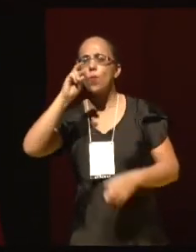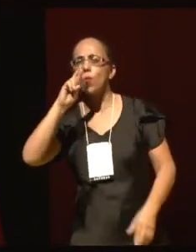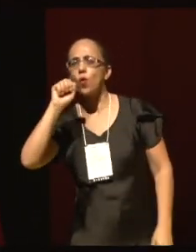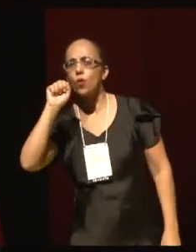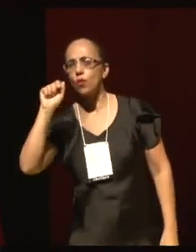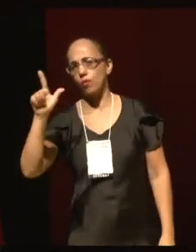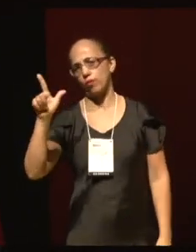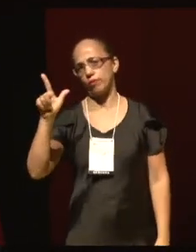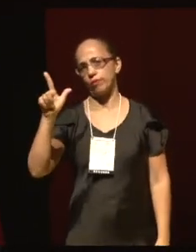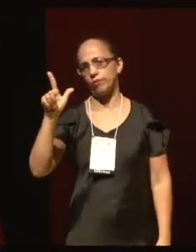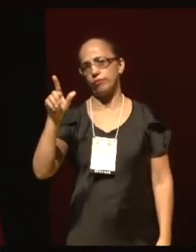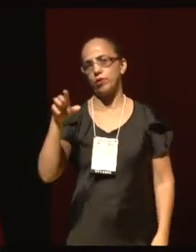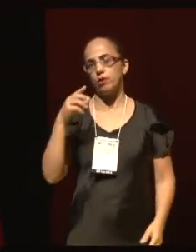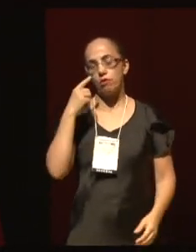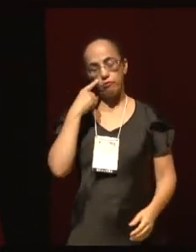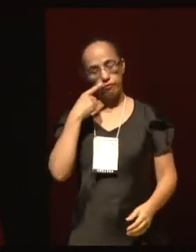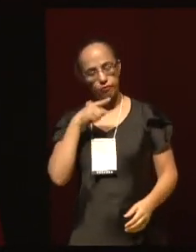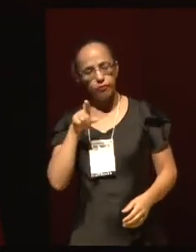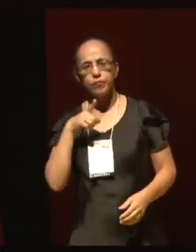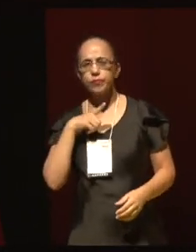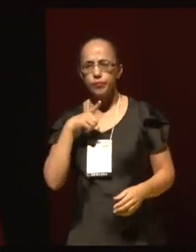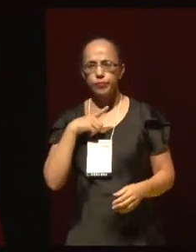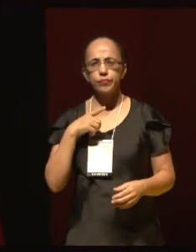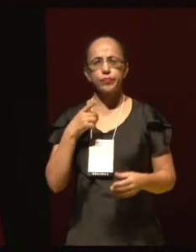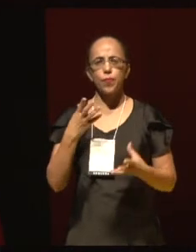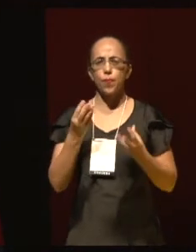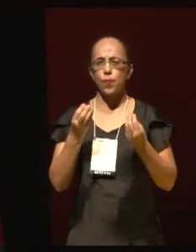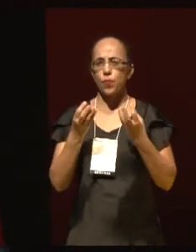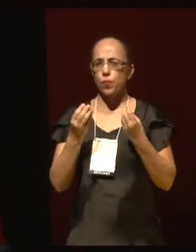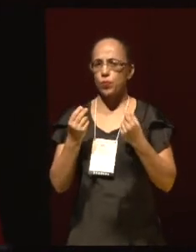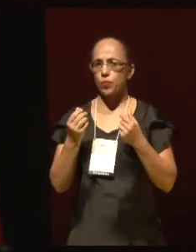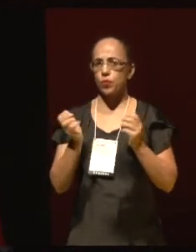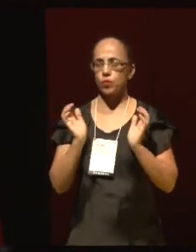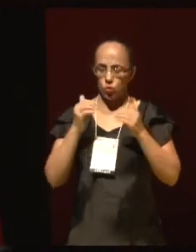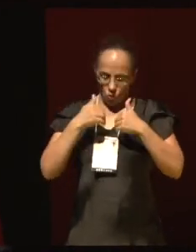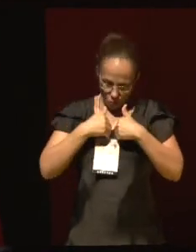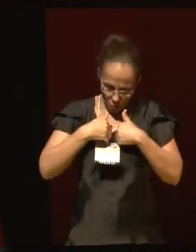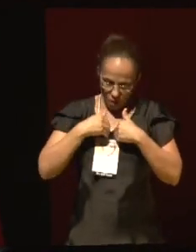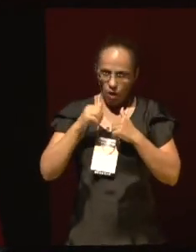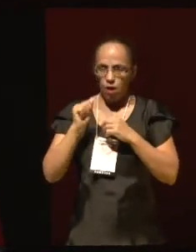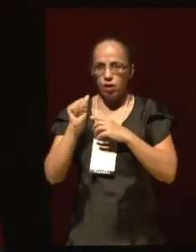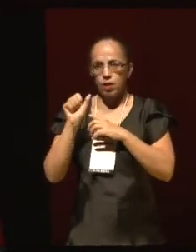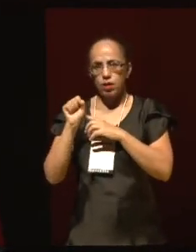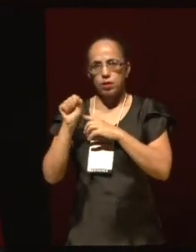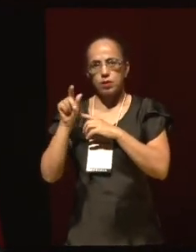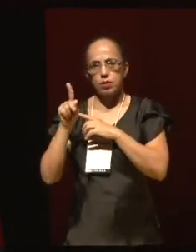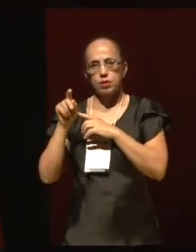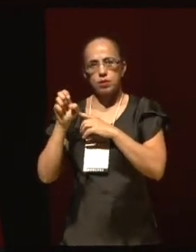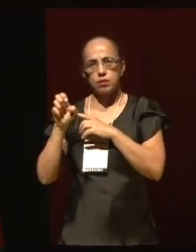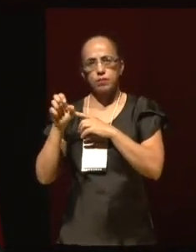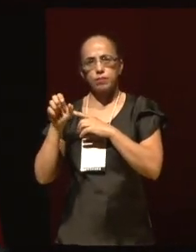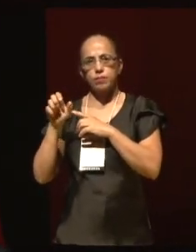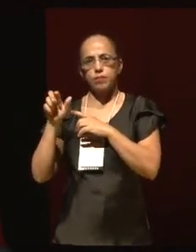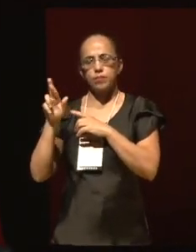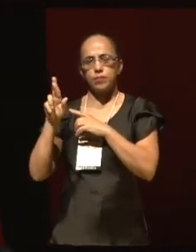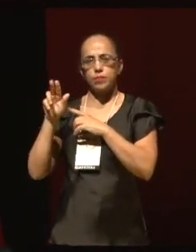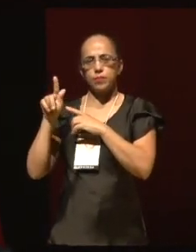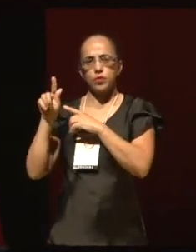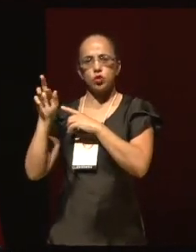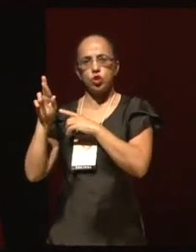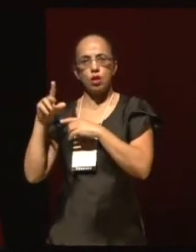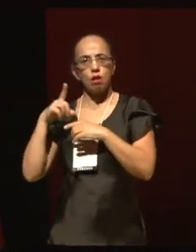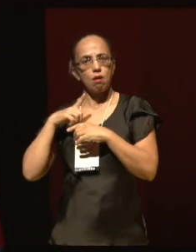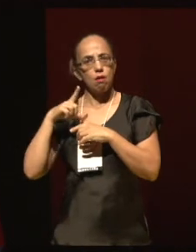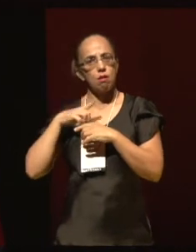vemos, tenho visto a muitos meninos Asperger que têm alta moralidade. Na pessoa